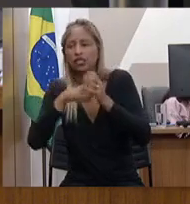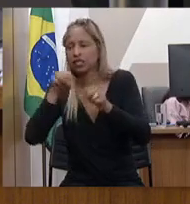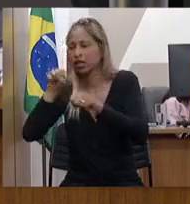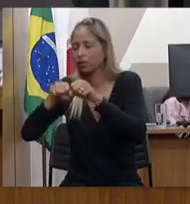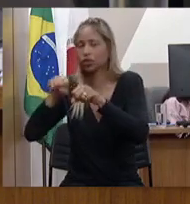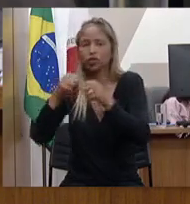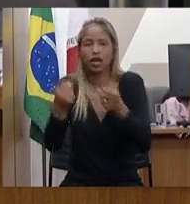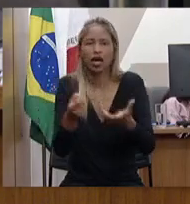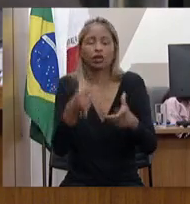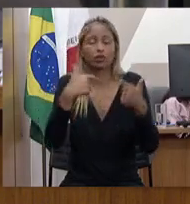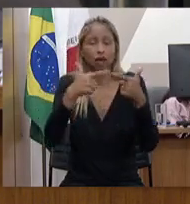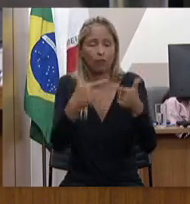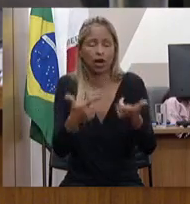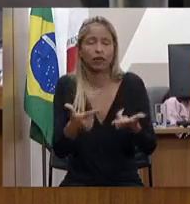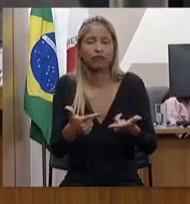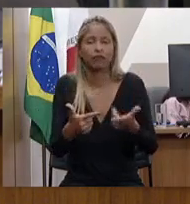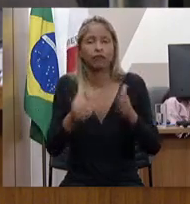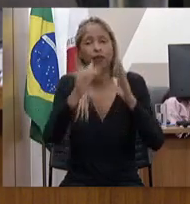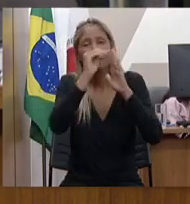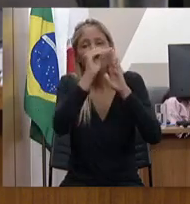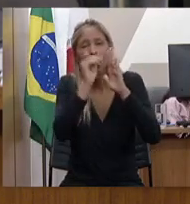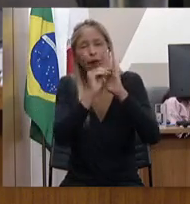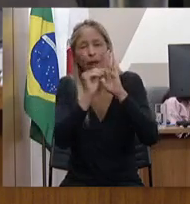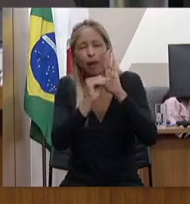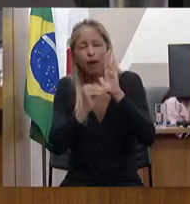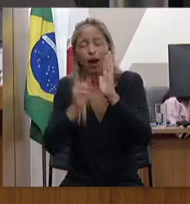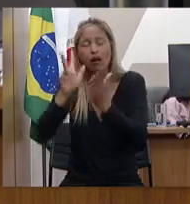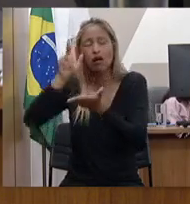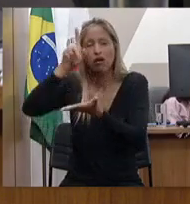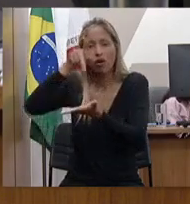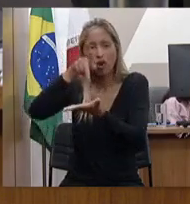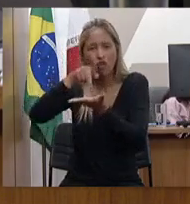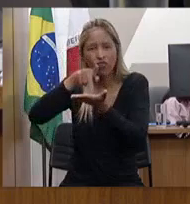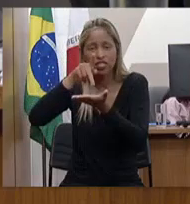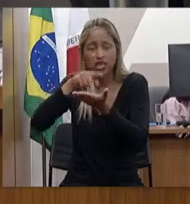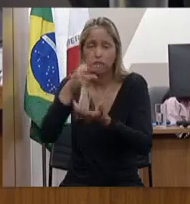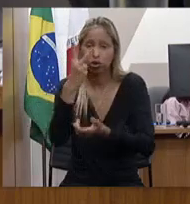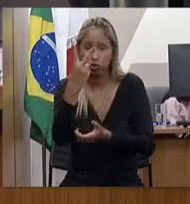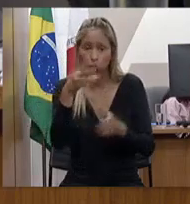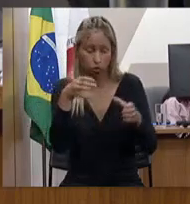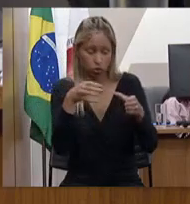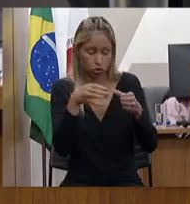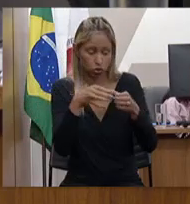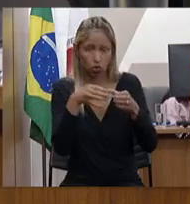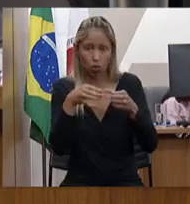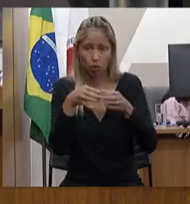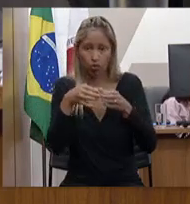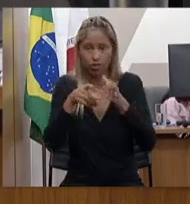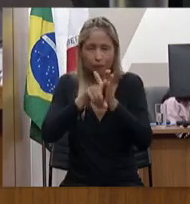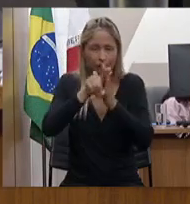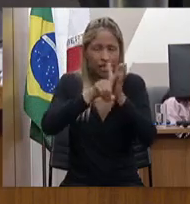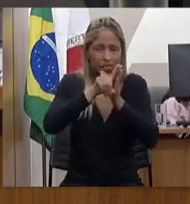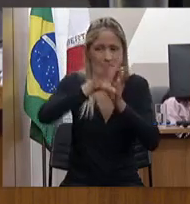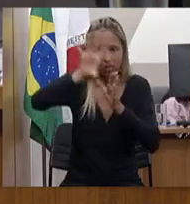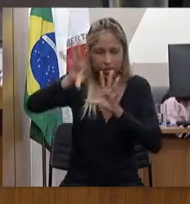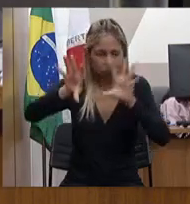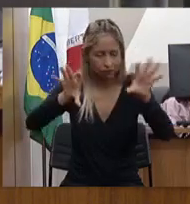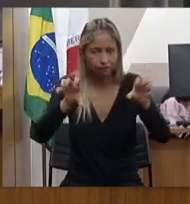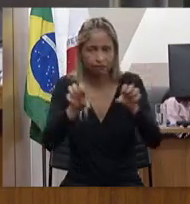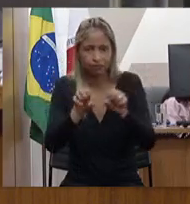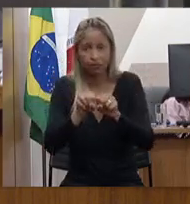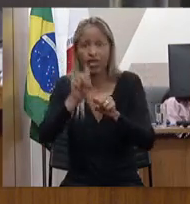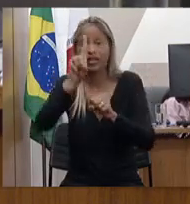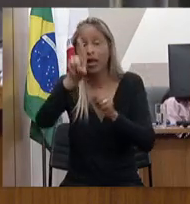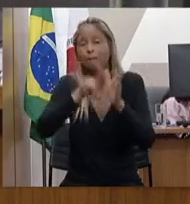então quando a gente fala em panorama oficial nós estamos falando de dois órgãos que coletam esses dados quem